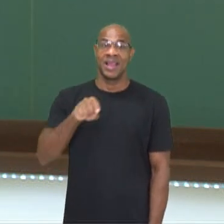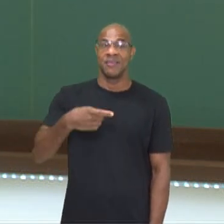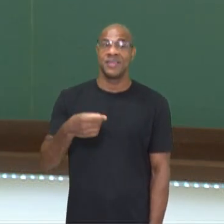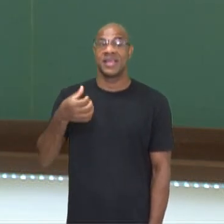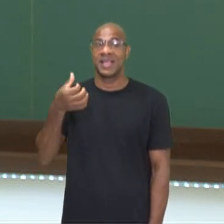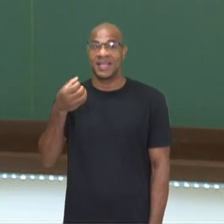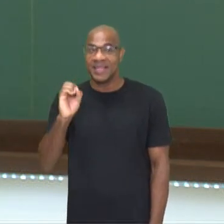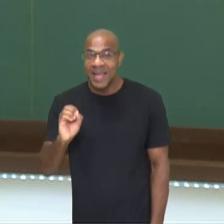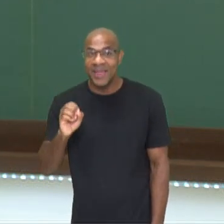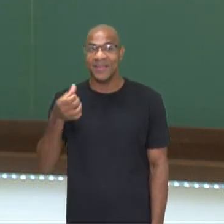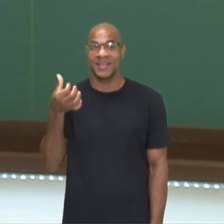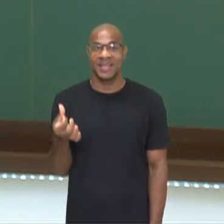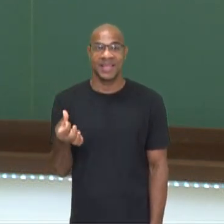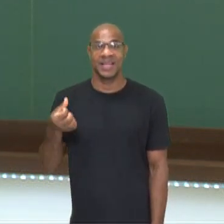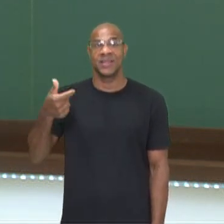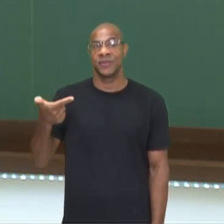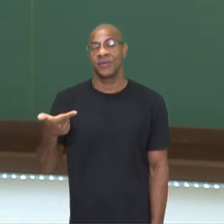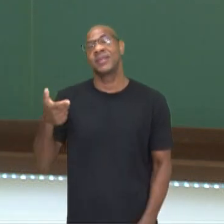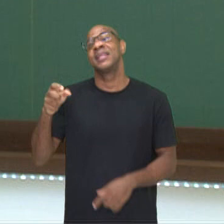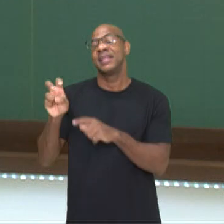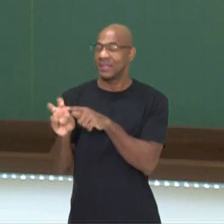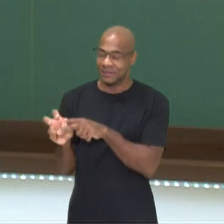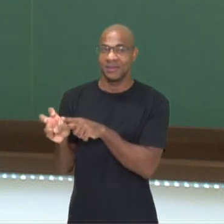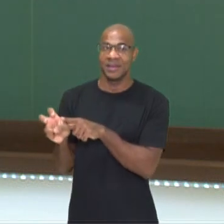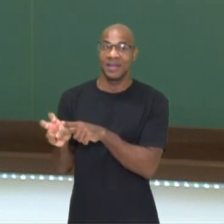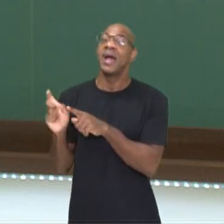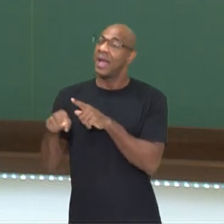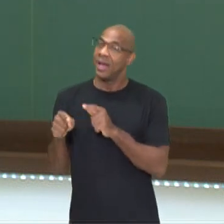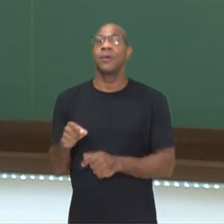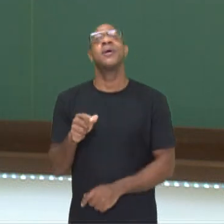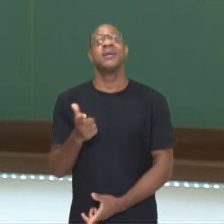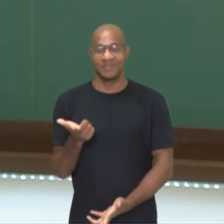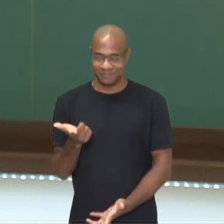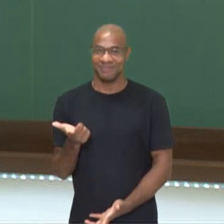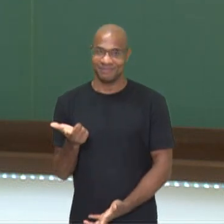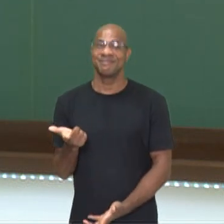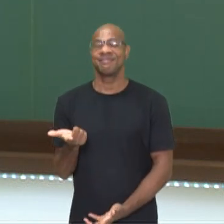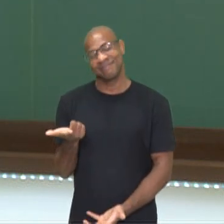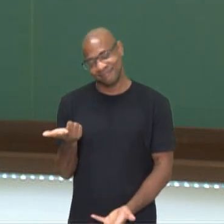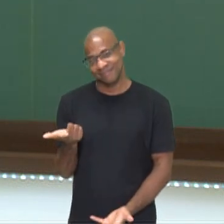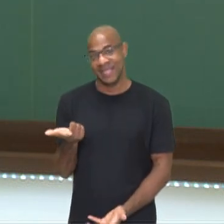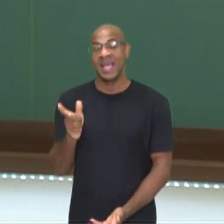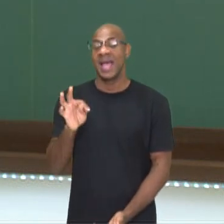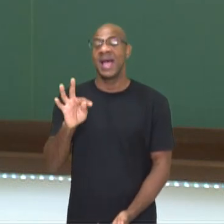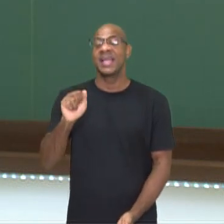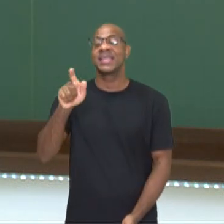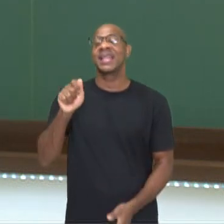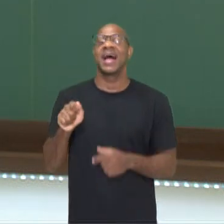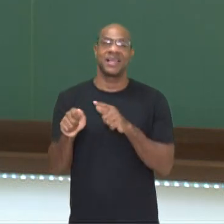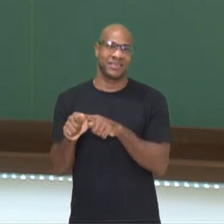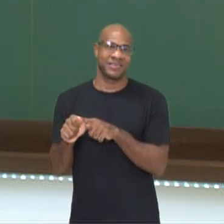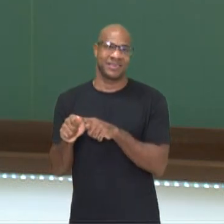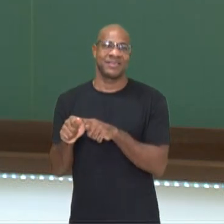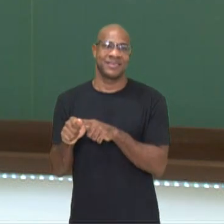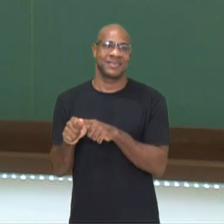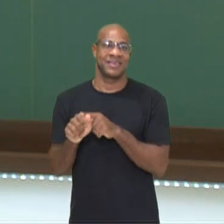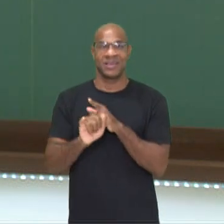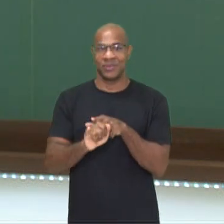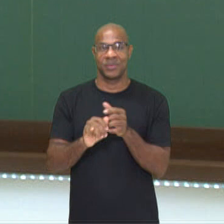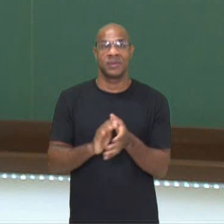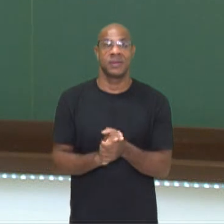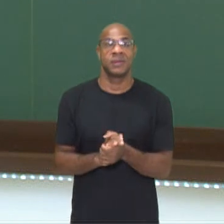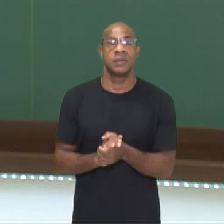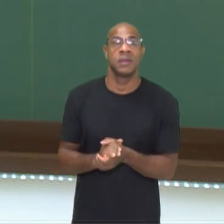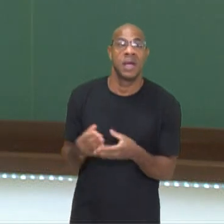0,0625. O que é isso? Isso é a taxa na sua forma decimal. Para eu saber na forma percentual, eu vou multiplicar